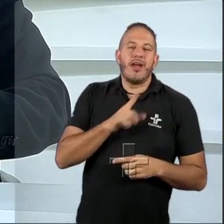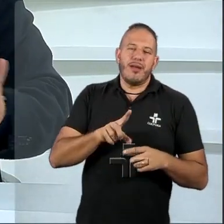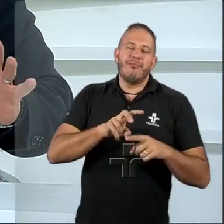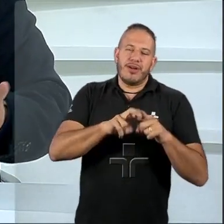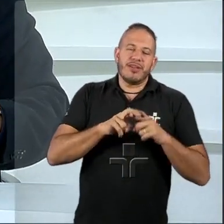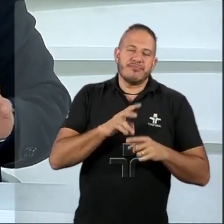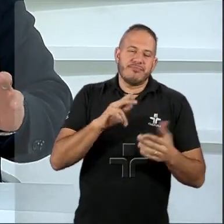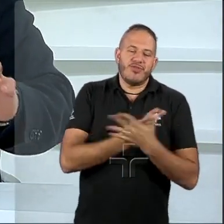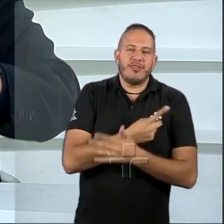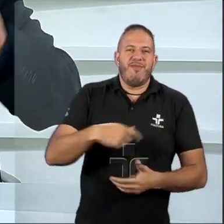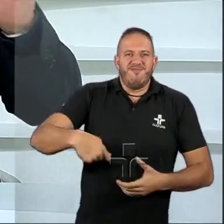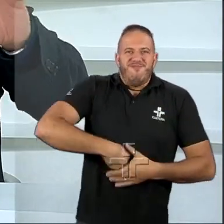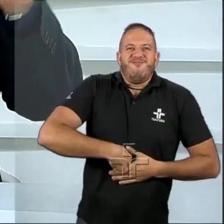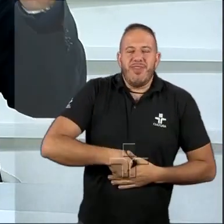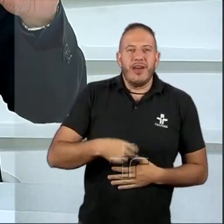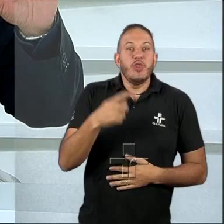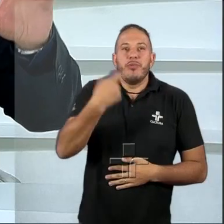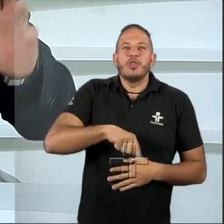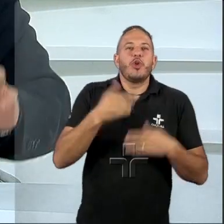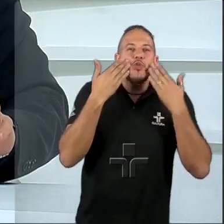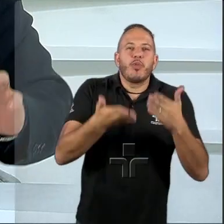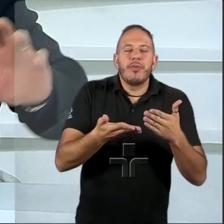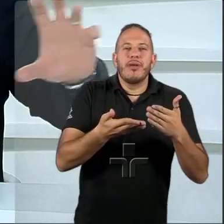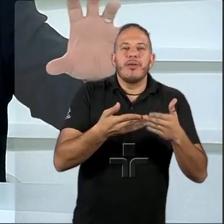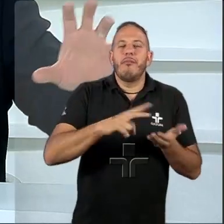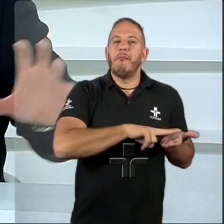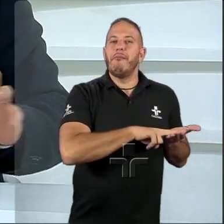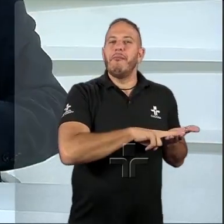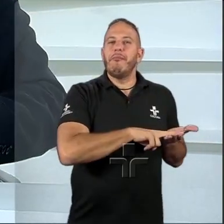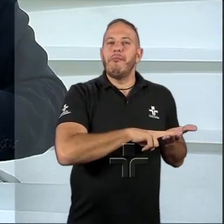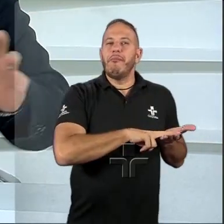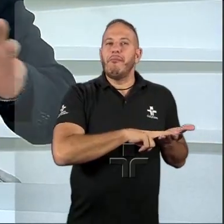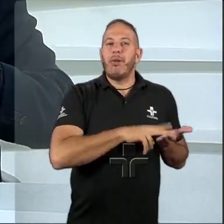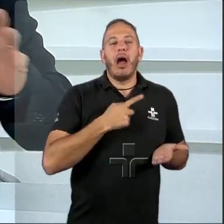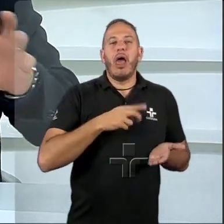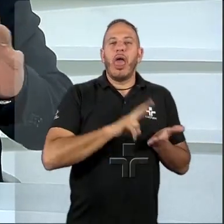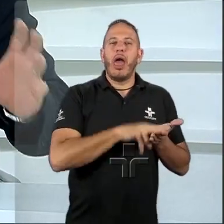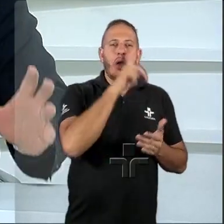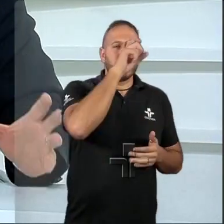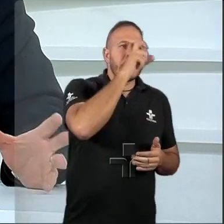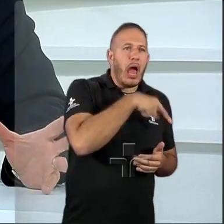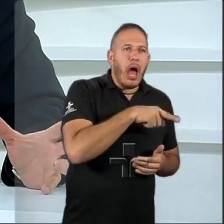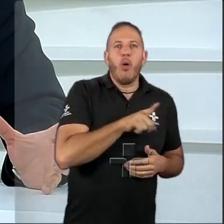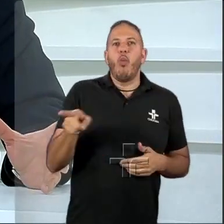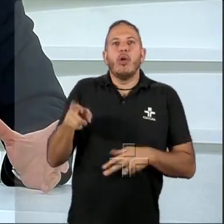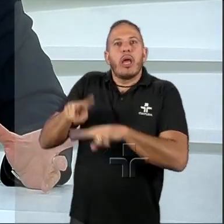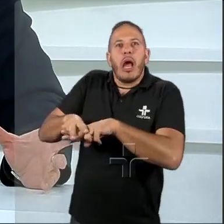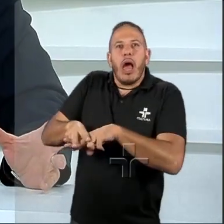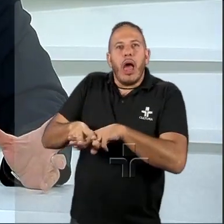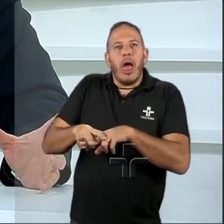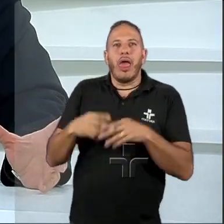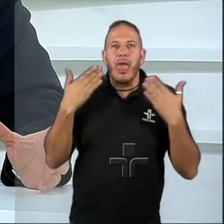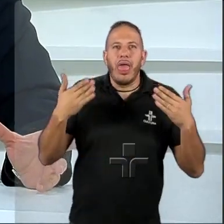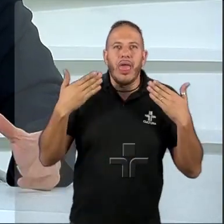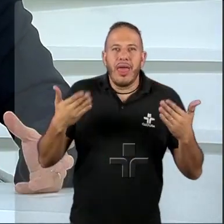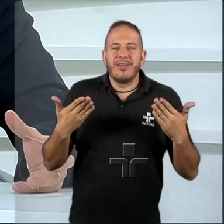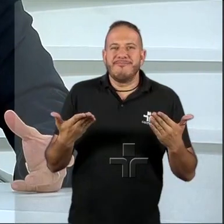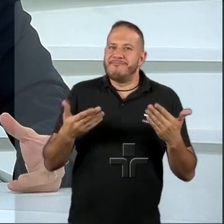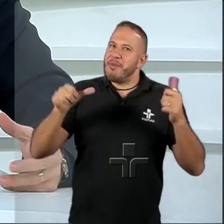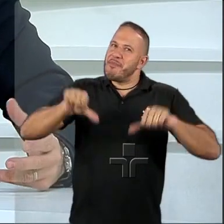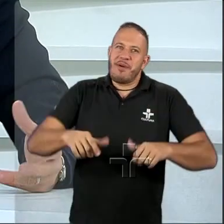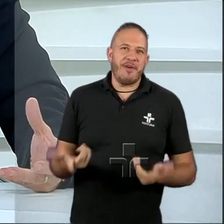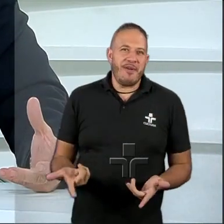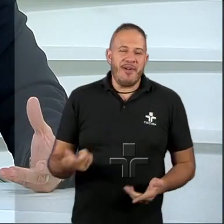porque não precisou se expor, era o símbolo de Bolsonaro, um no hospital, outro na cadeia, como muita gente já ressaltou, só que os